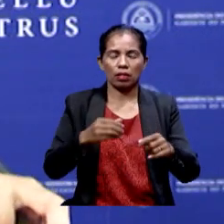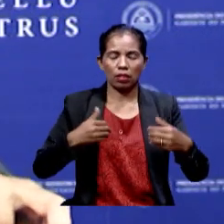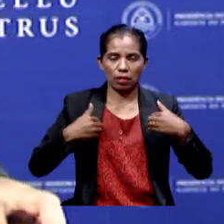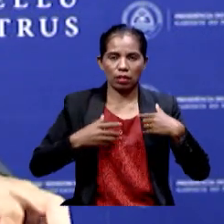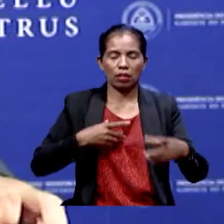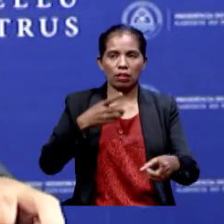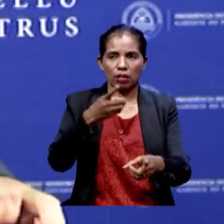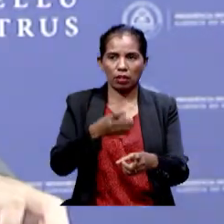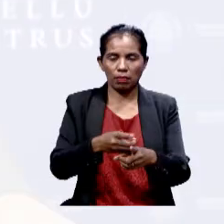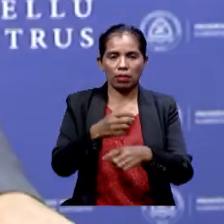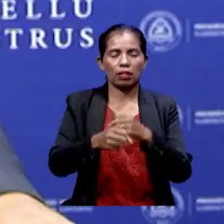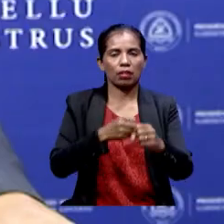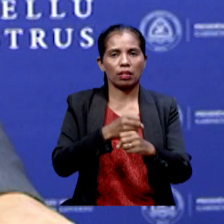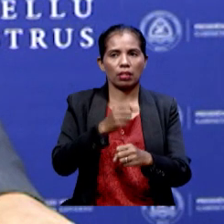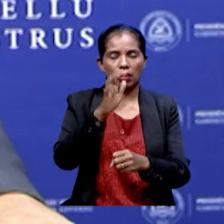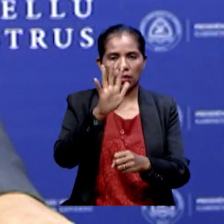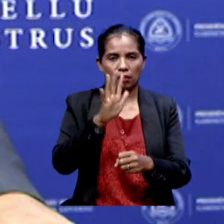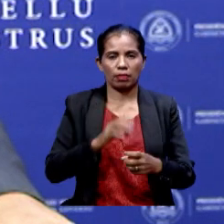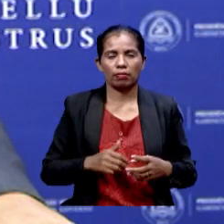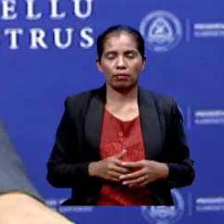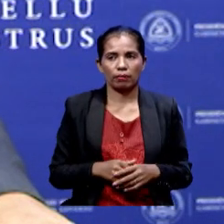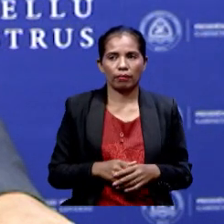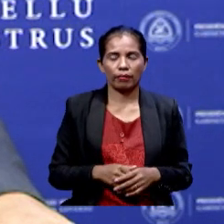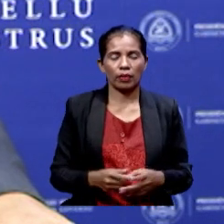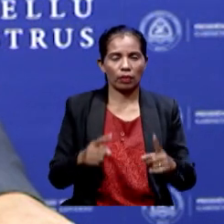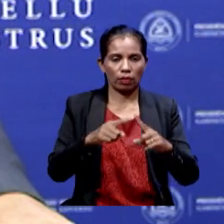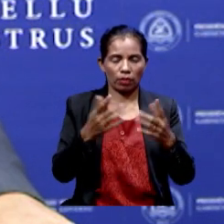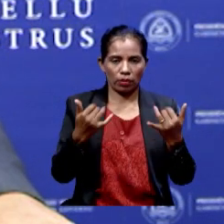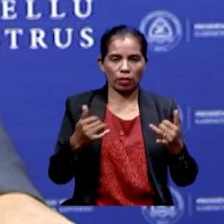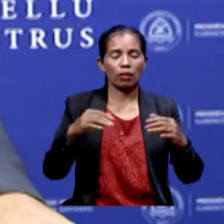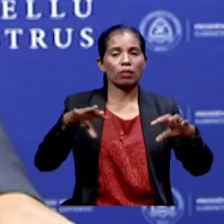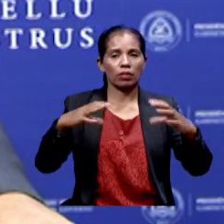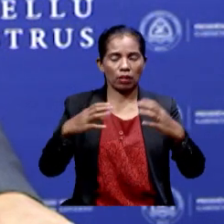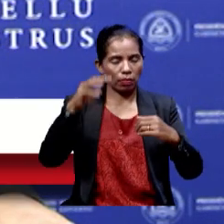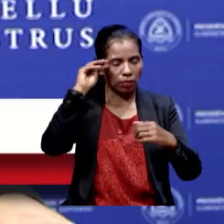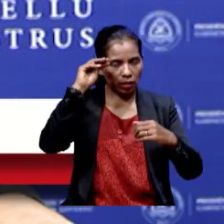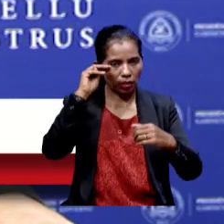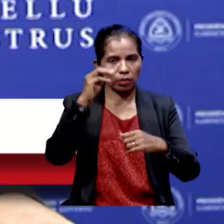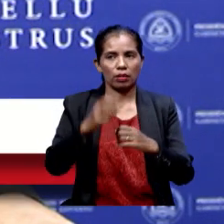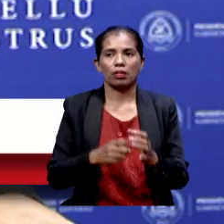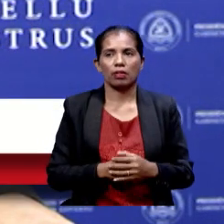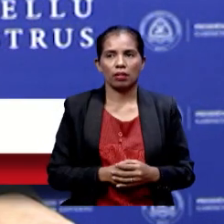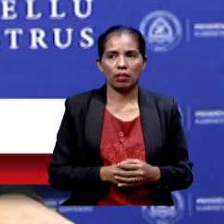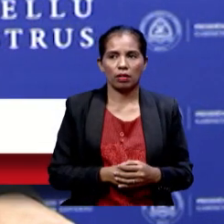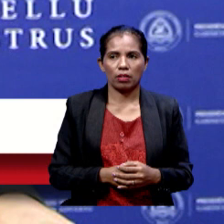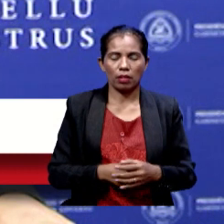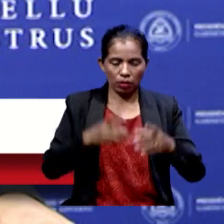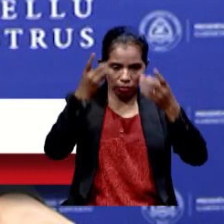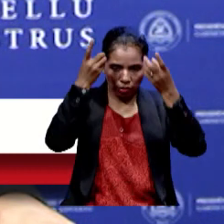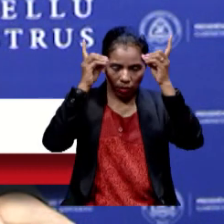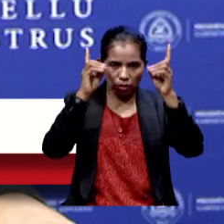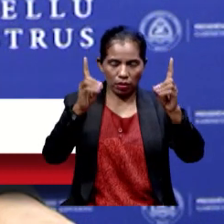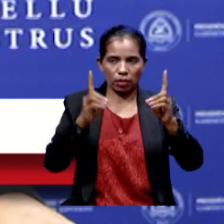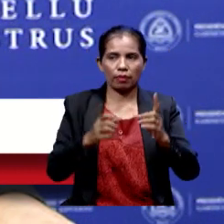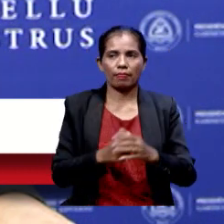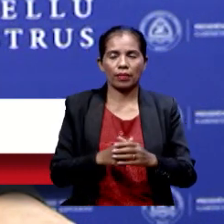renova ni contrato ba tinang lima. Uhin, Conselho Ministro discute, no decide,